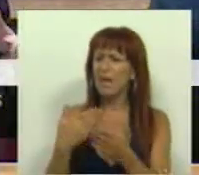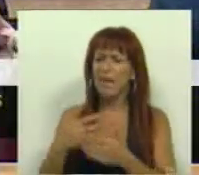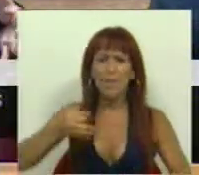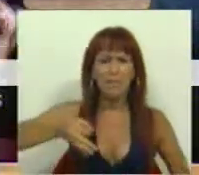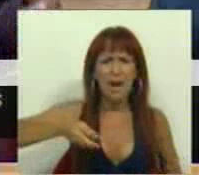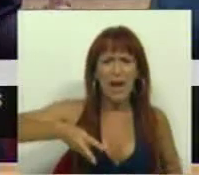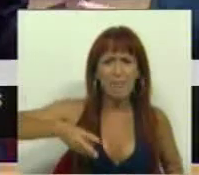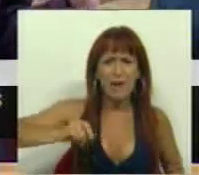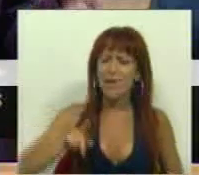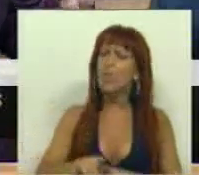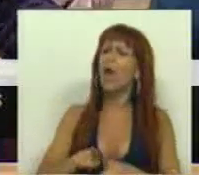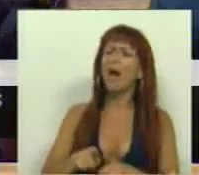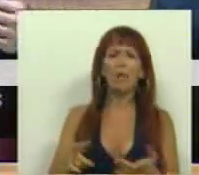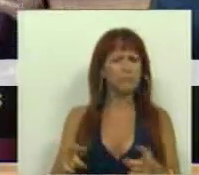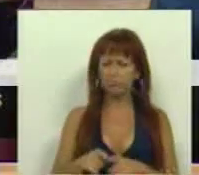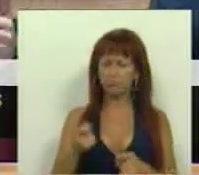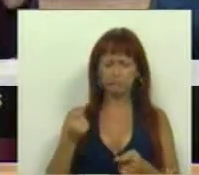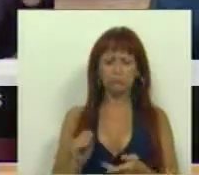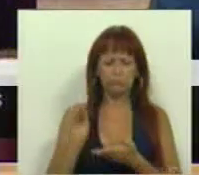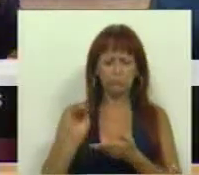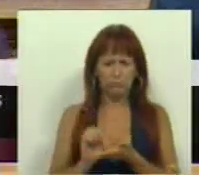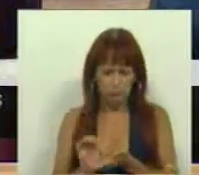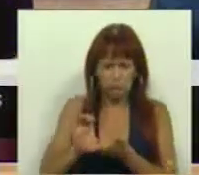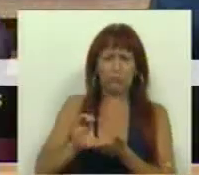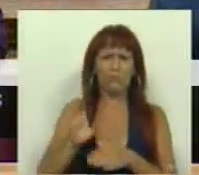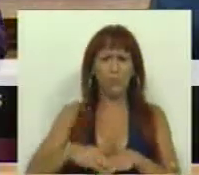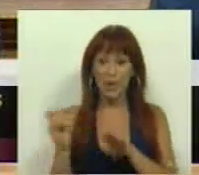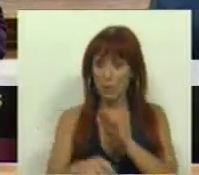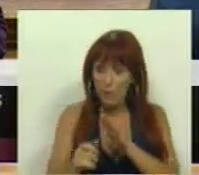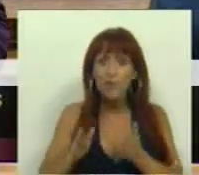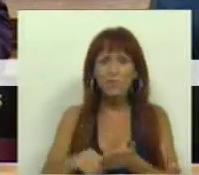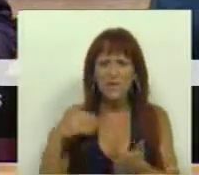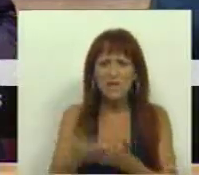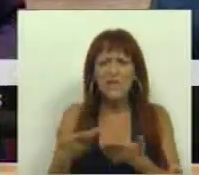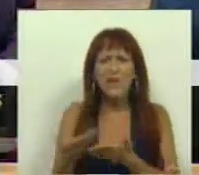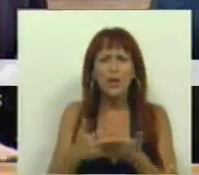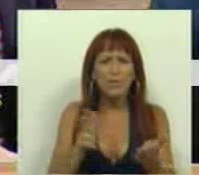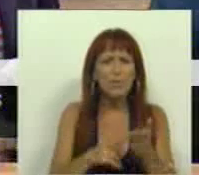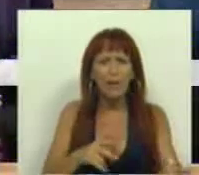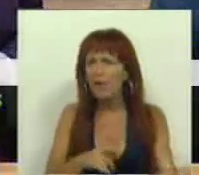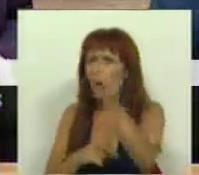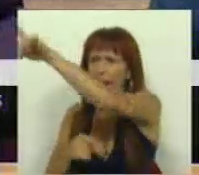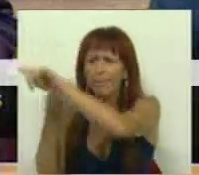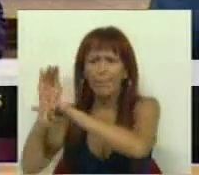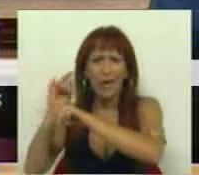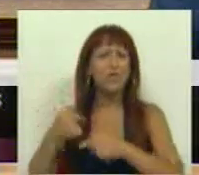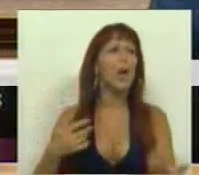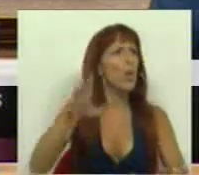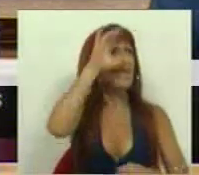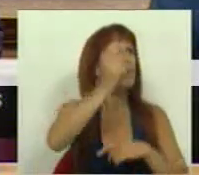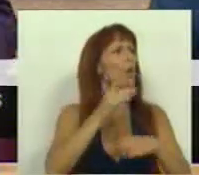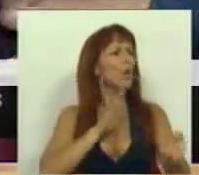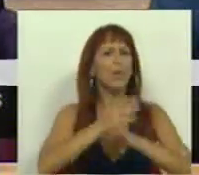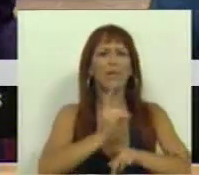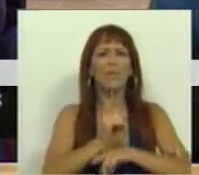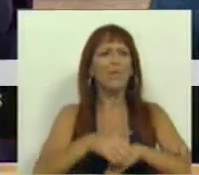PMs para na realidade se recapitalizar à conta de fundos que deveriam ser para a economia real e quanto a isto o governo Continua